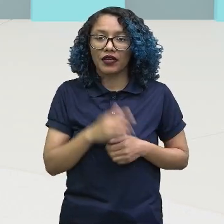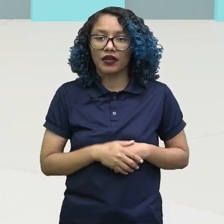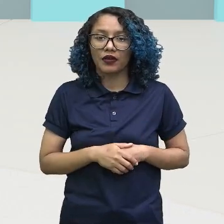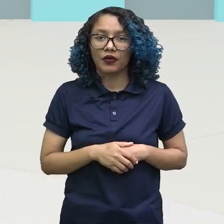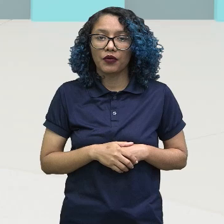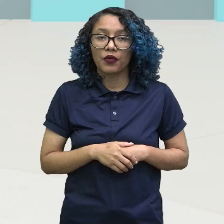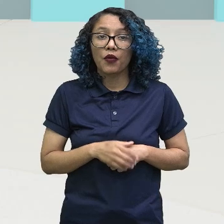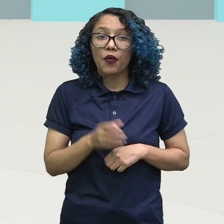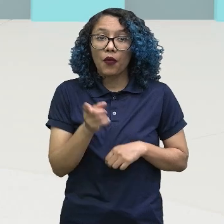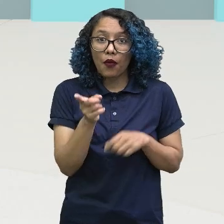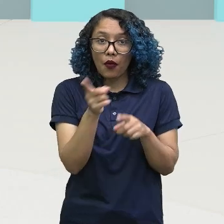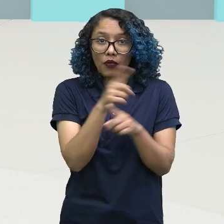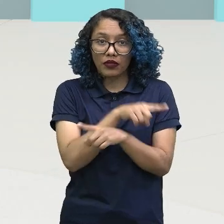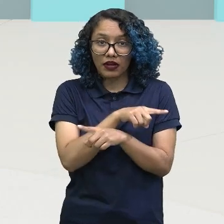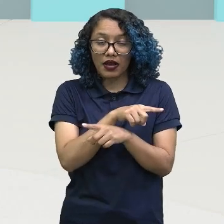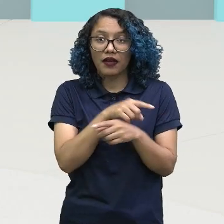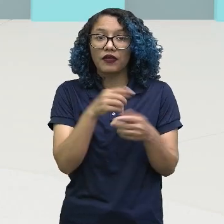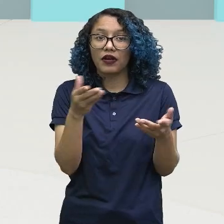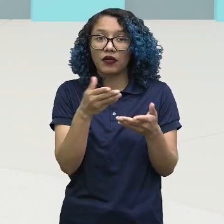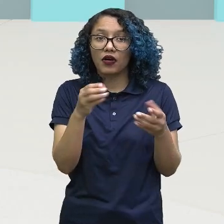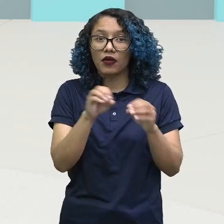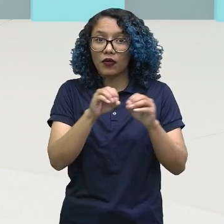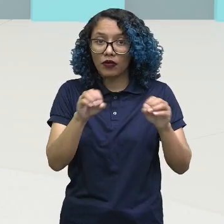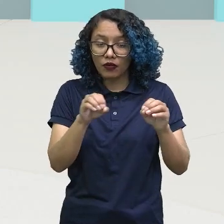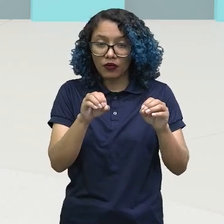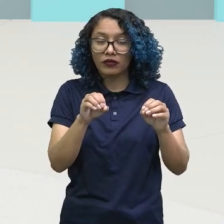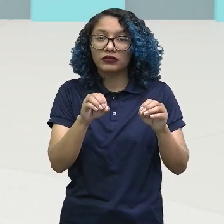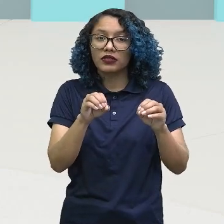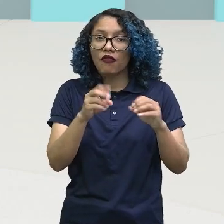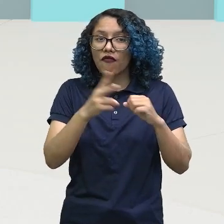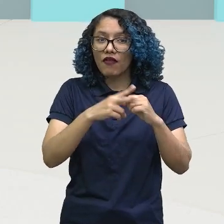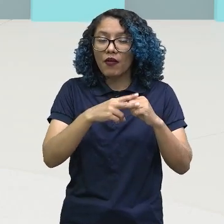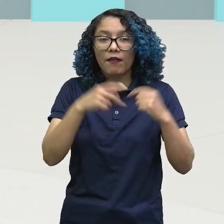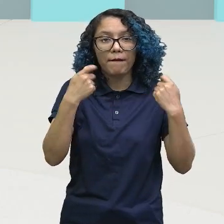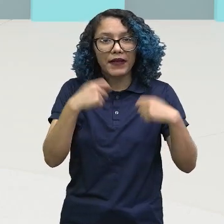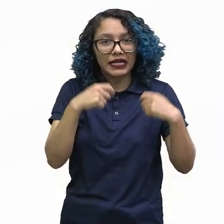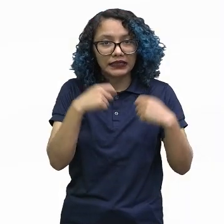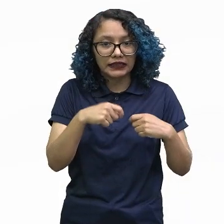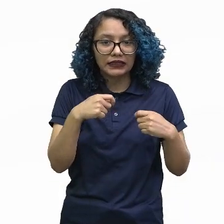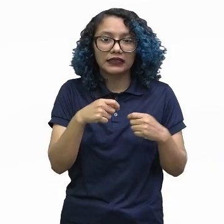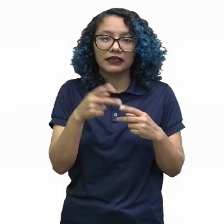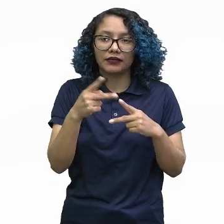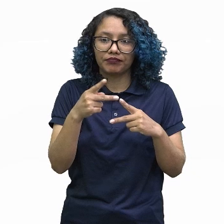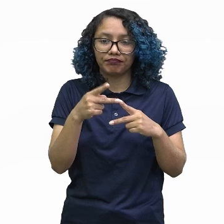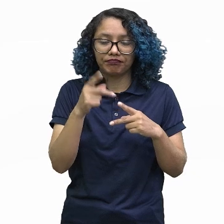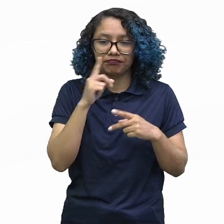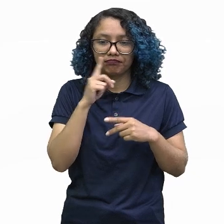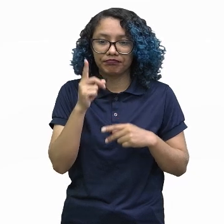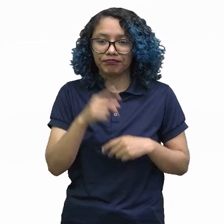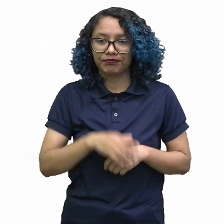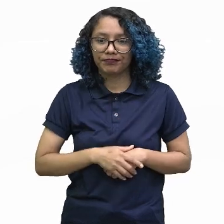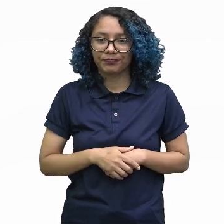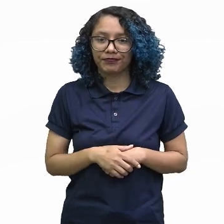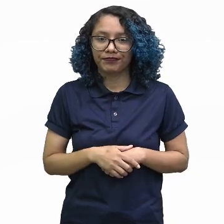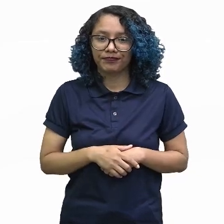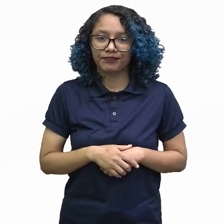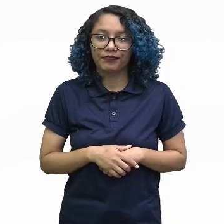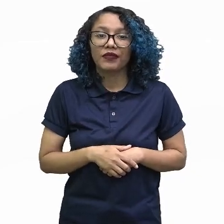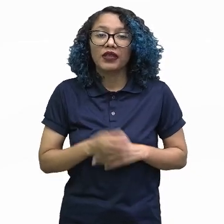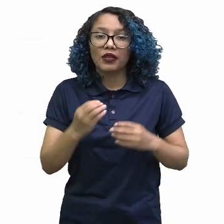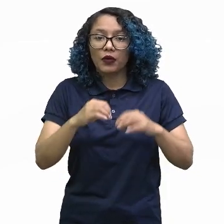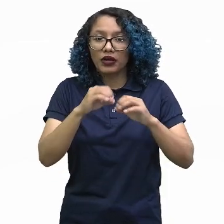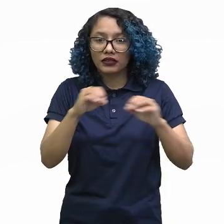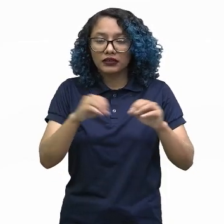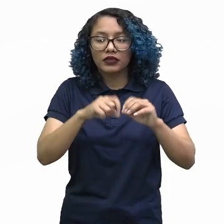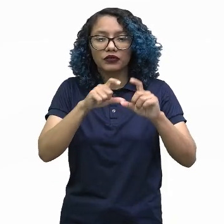contrário, quando o verbo pede preposição. Então, acompanhe comigo a próxima classificação. Oração